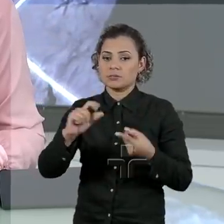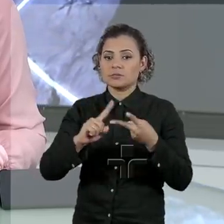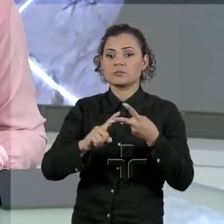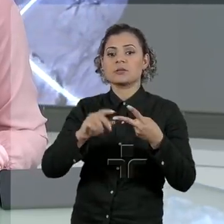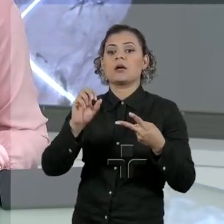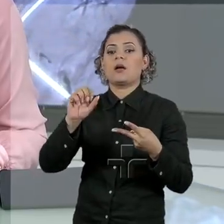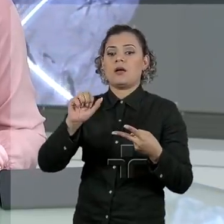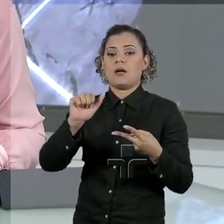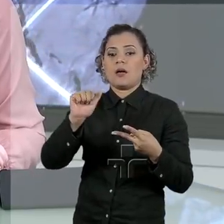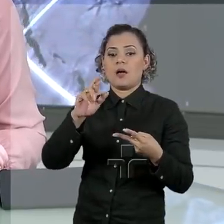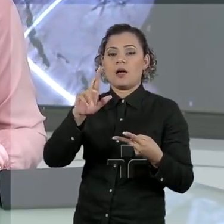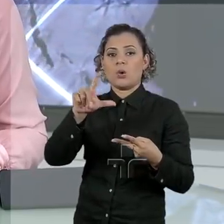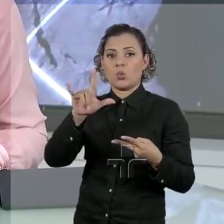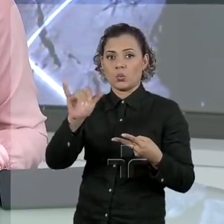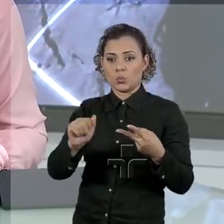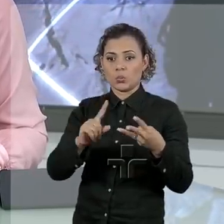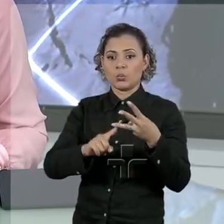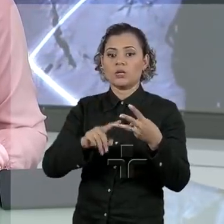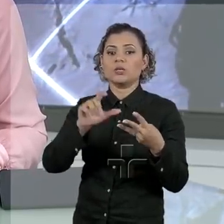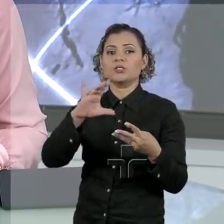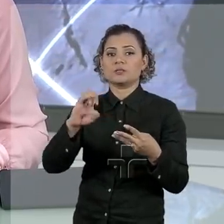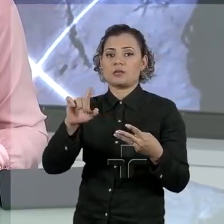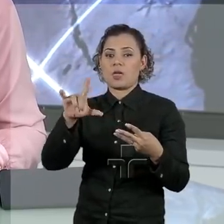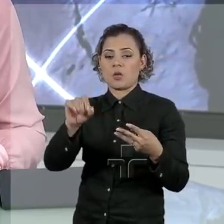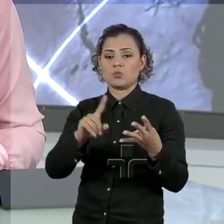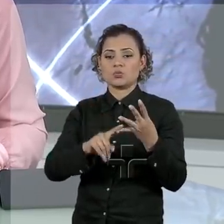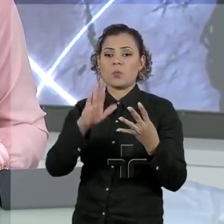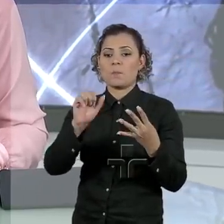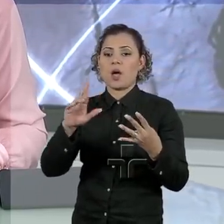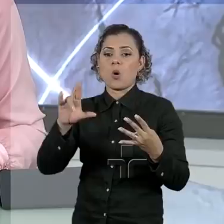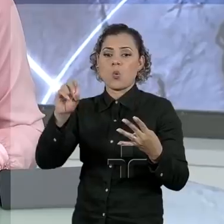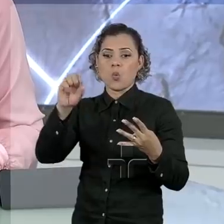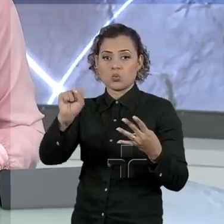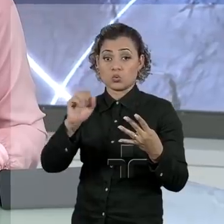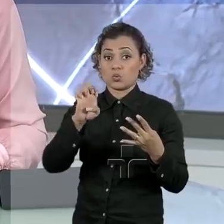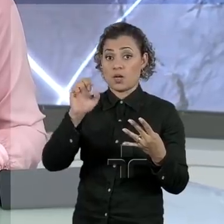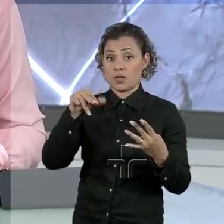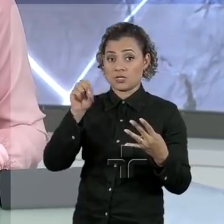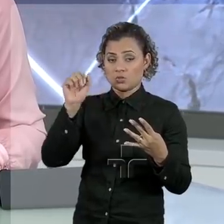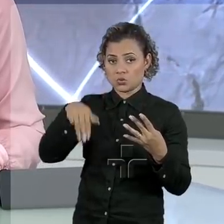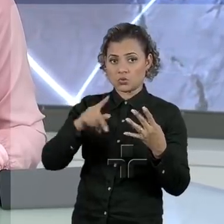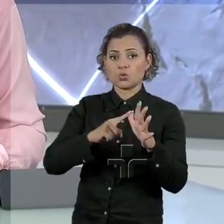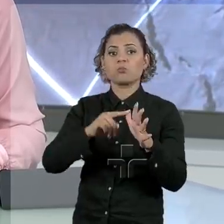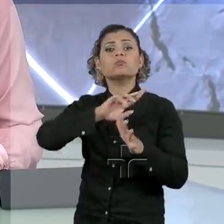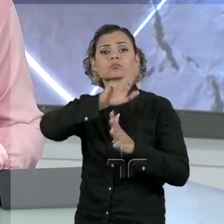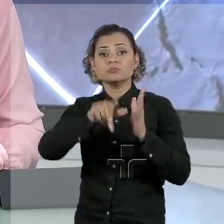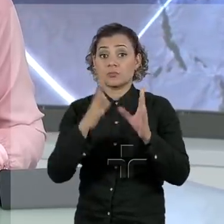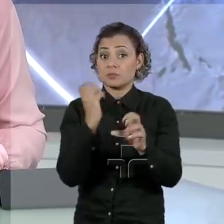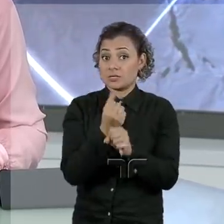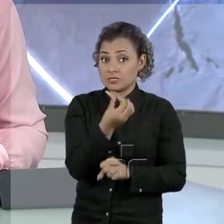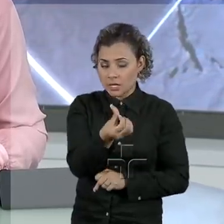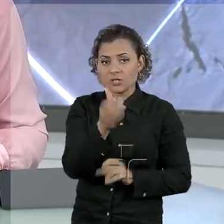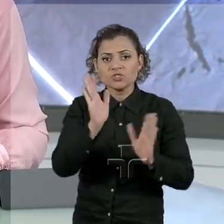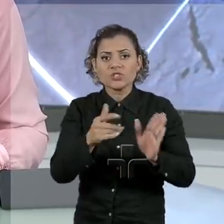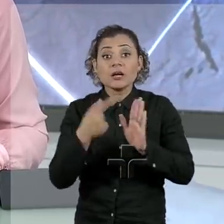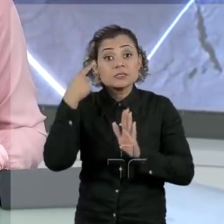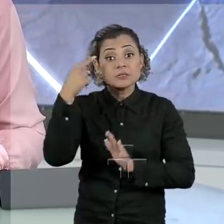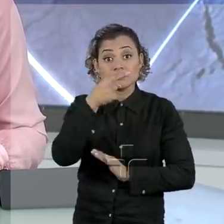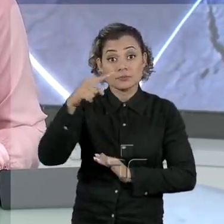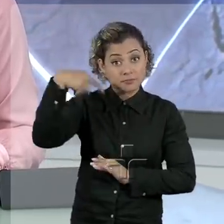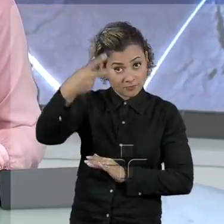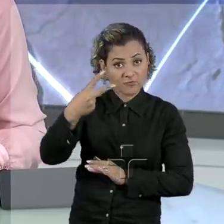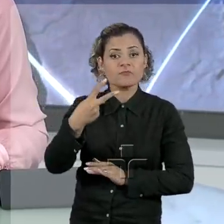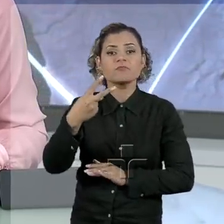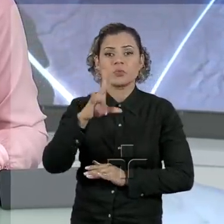Edson Fachin, Alexandre de Moraes e Roberto Barroso. A sessão foi suspensa e deve ser retomada daqui a 2 semanas. A